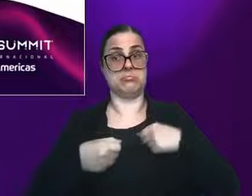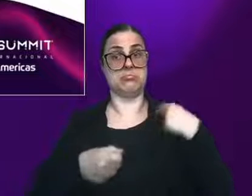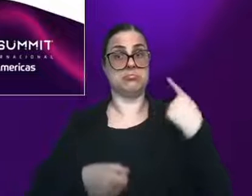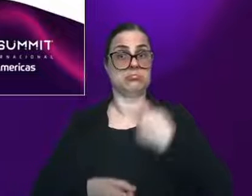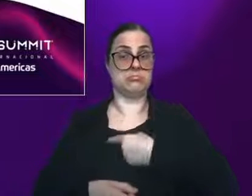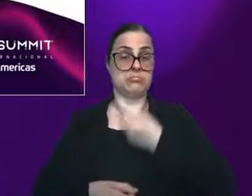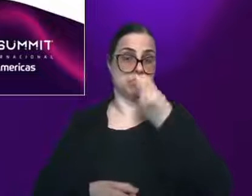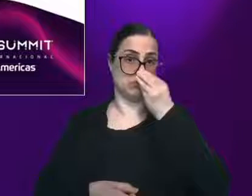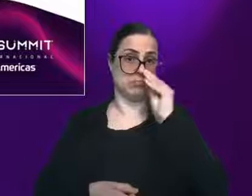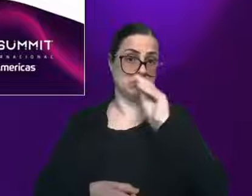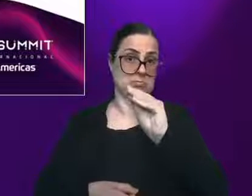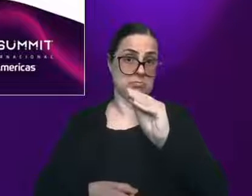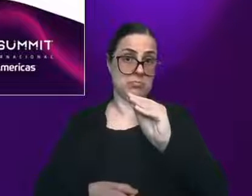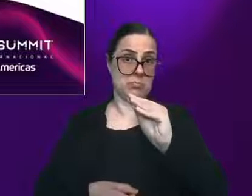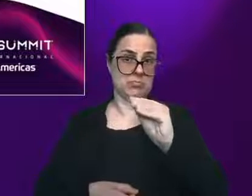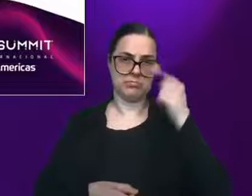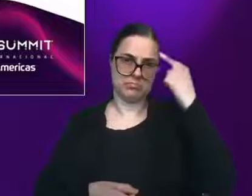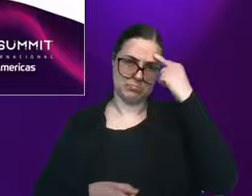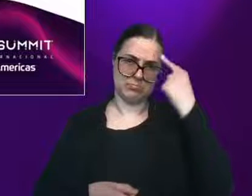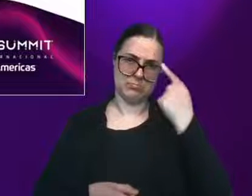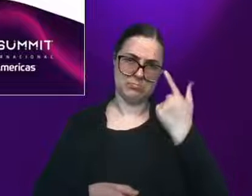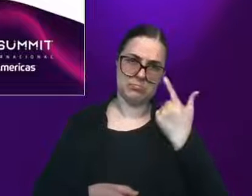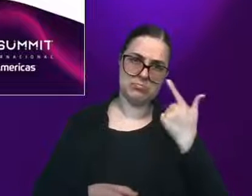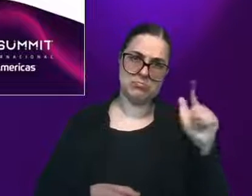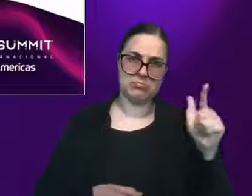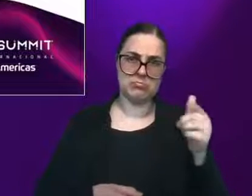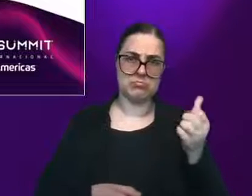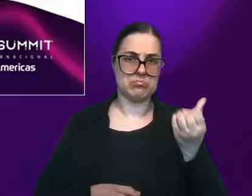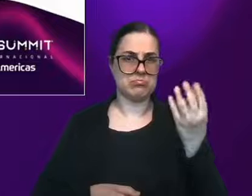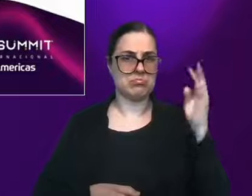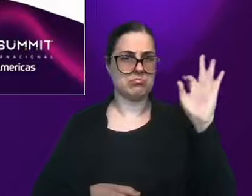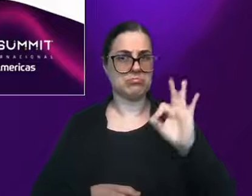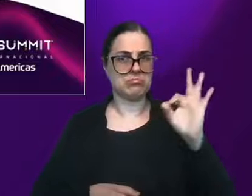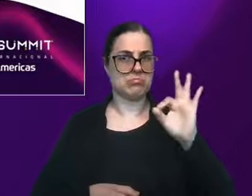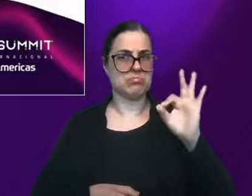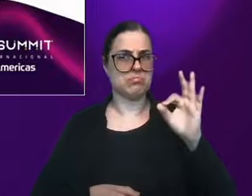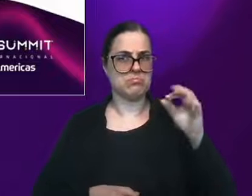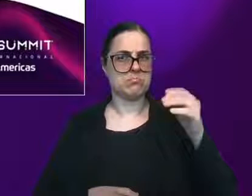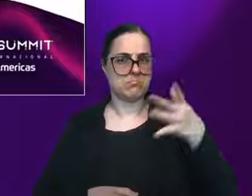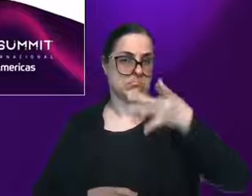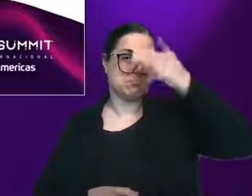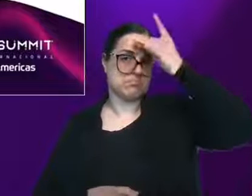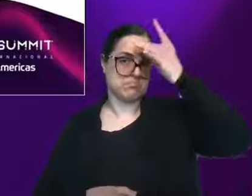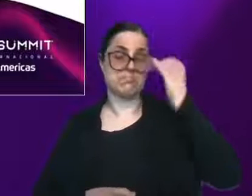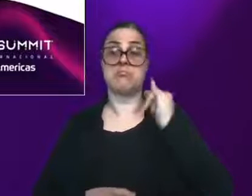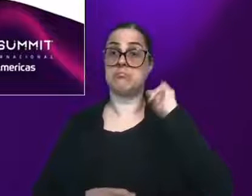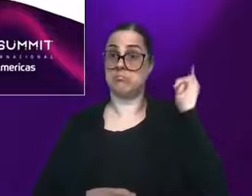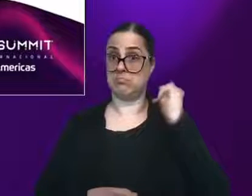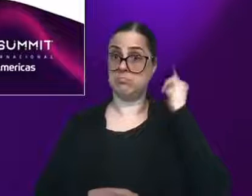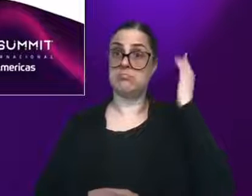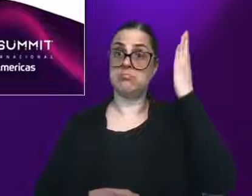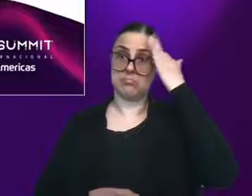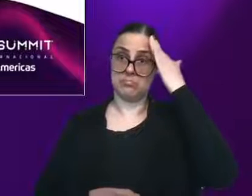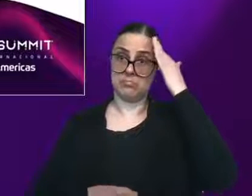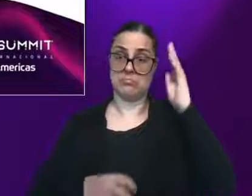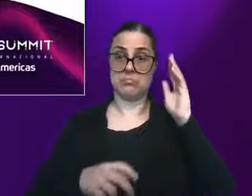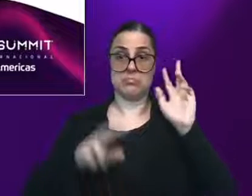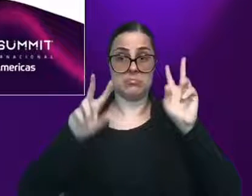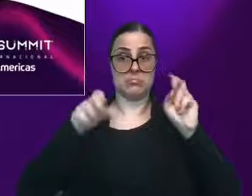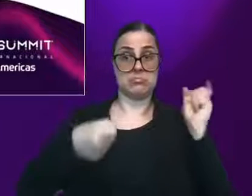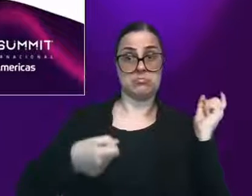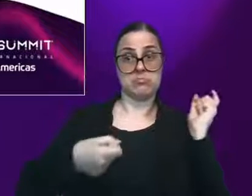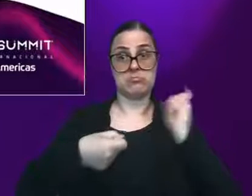94%. Então, é importante a gente ter isso em mente quando a gente está falando de ressuscitação volêmica,